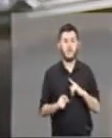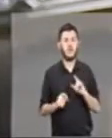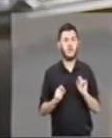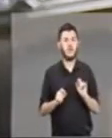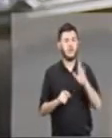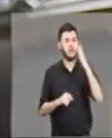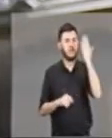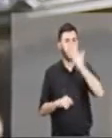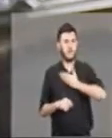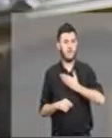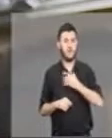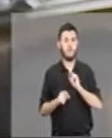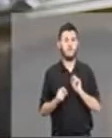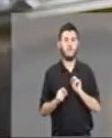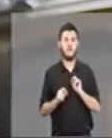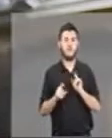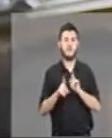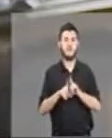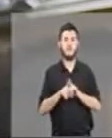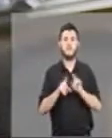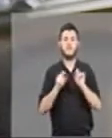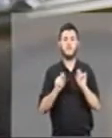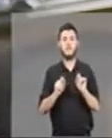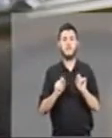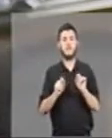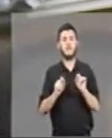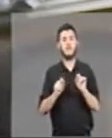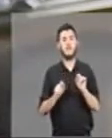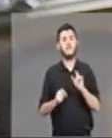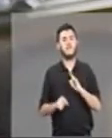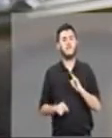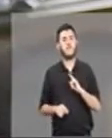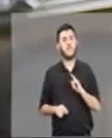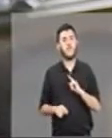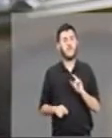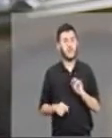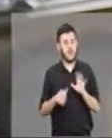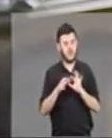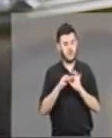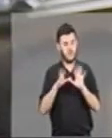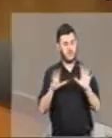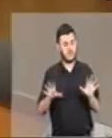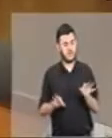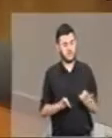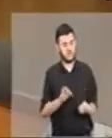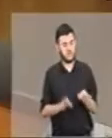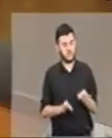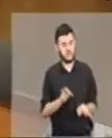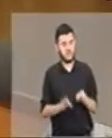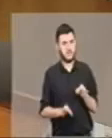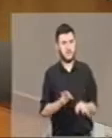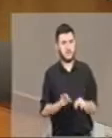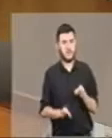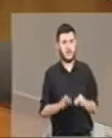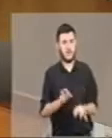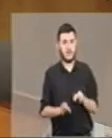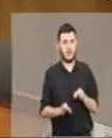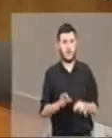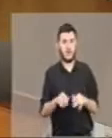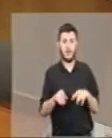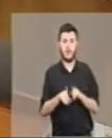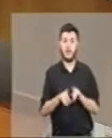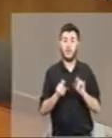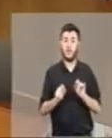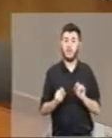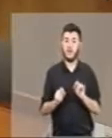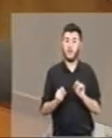cuja produção dispensam prévia autorização judicial e da busca e da busca apreensão realizada acolhendo-se